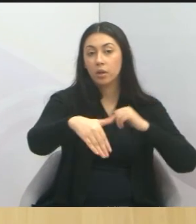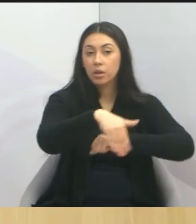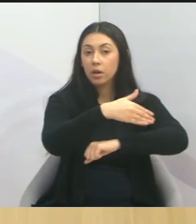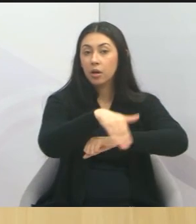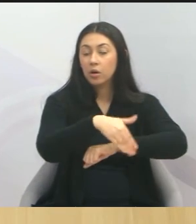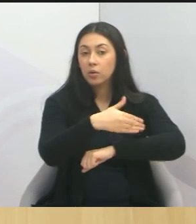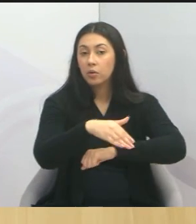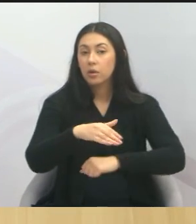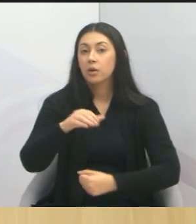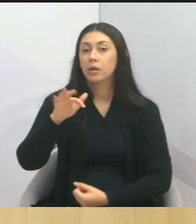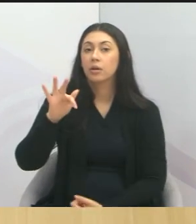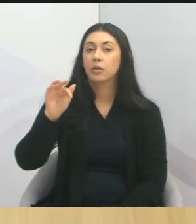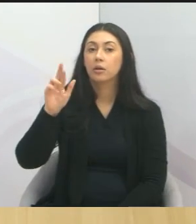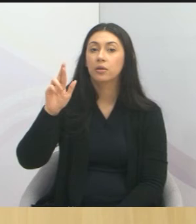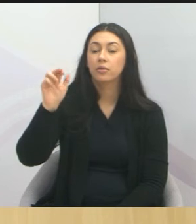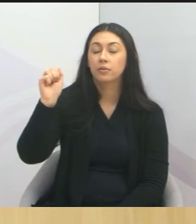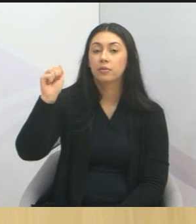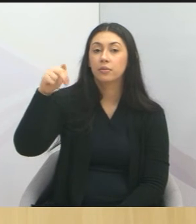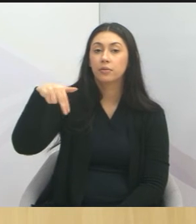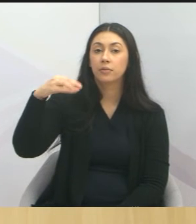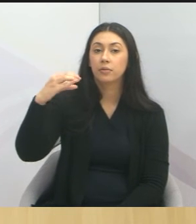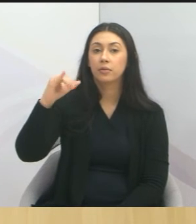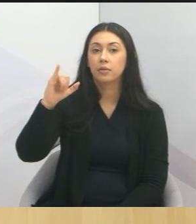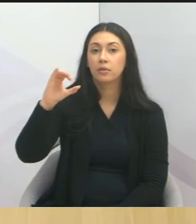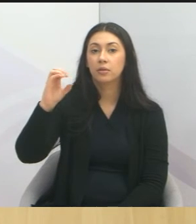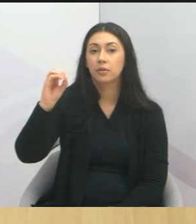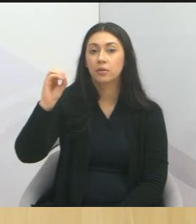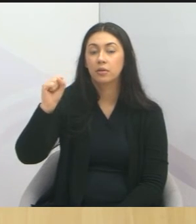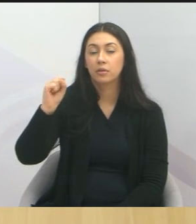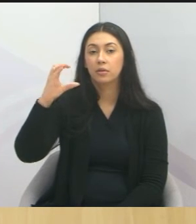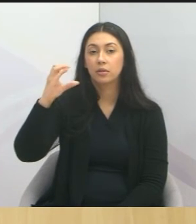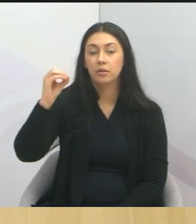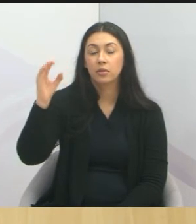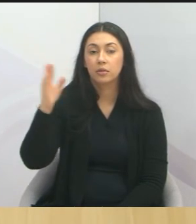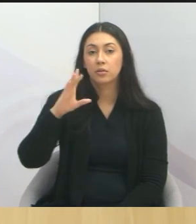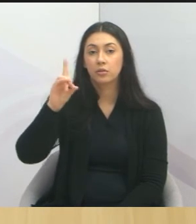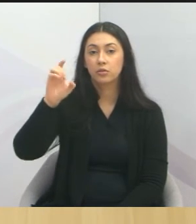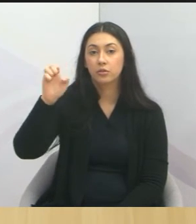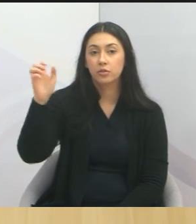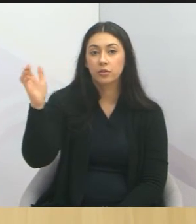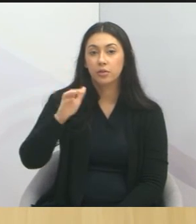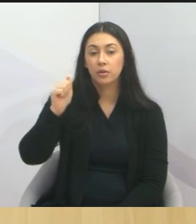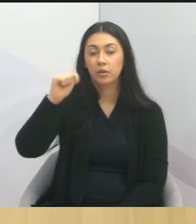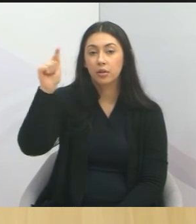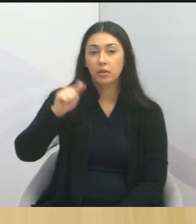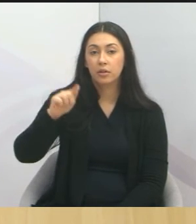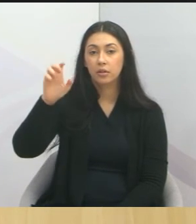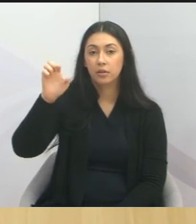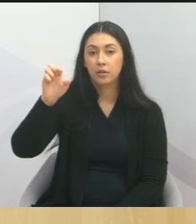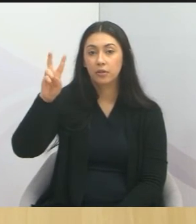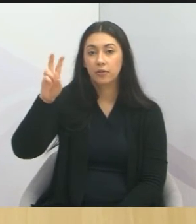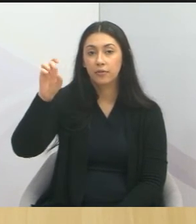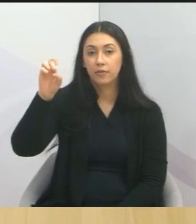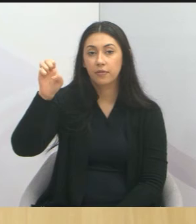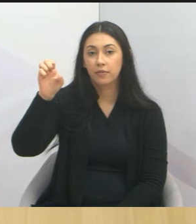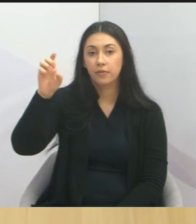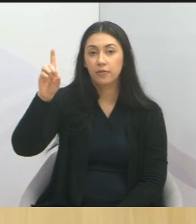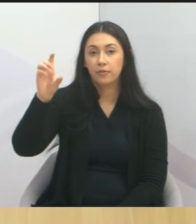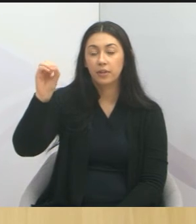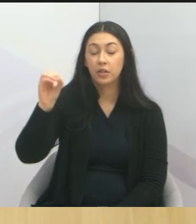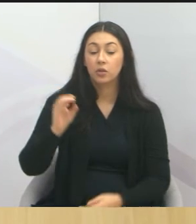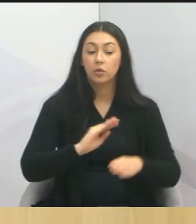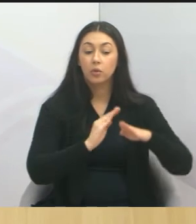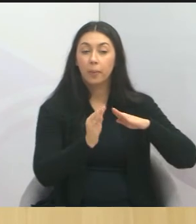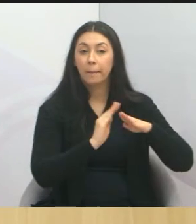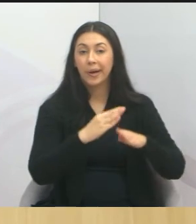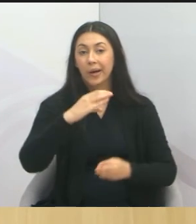Eugênio Azevedo Chico Bicudo no Jardim Colina o bairro Maria Amélia e considerando que os moradores relatam